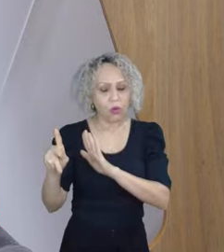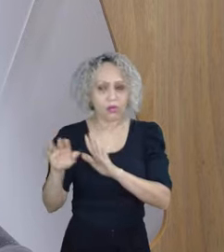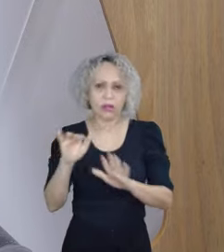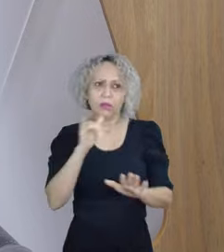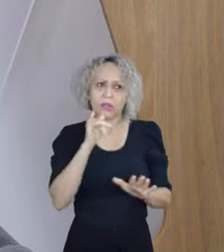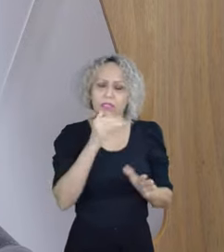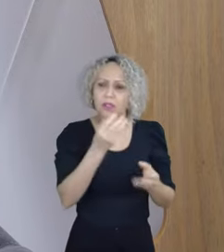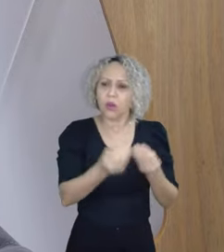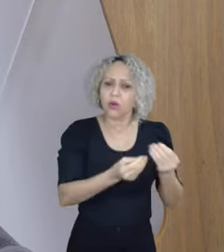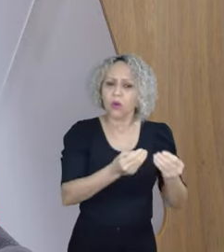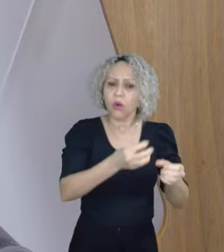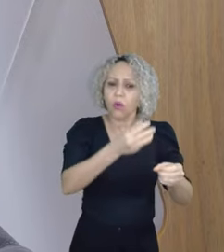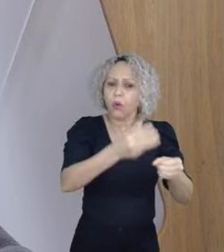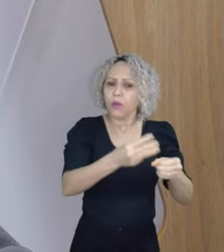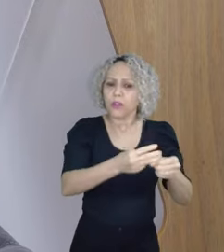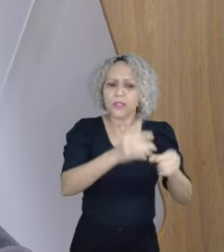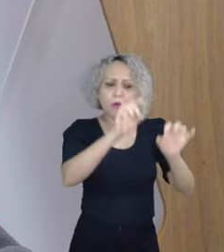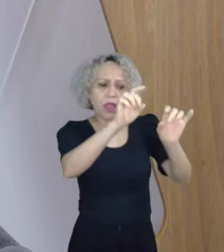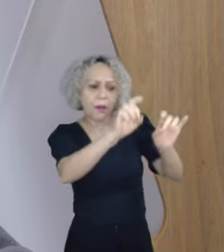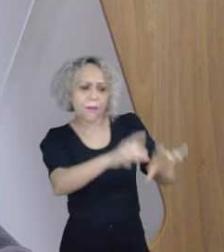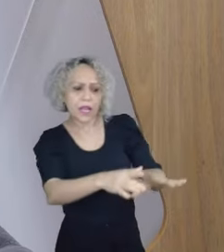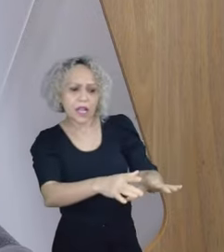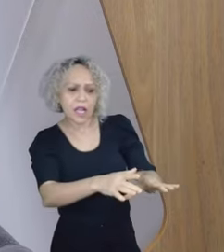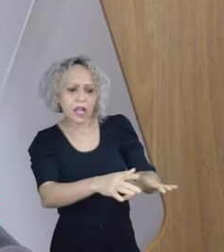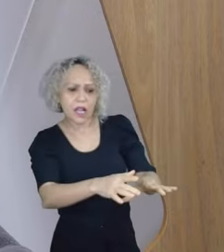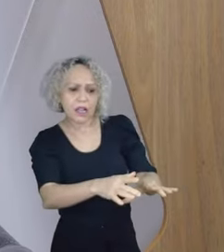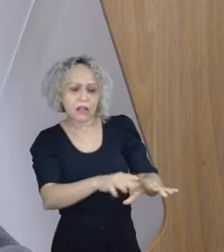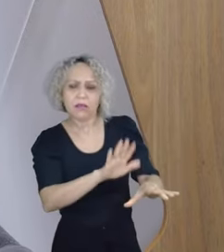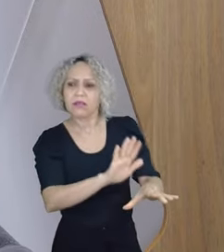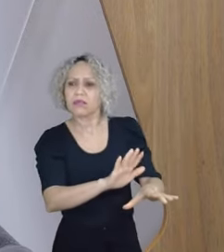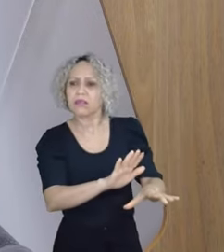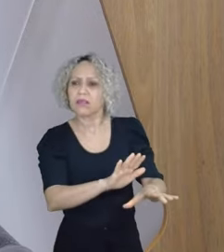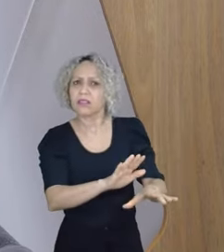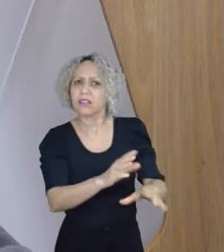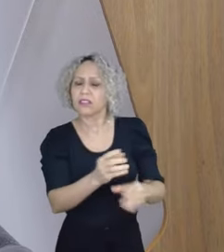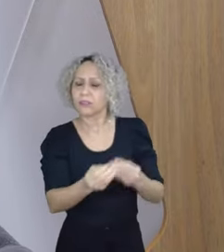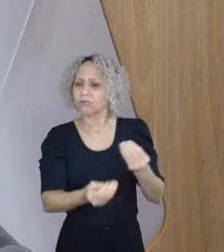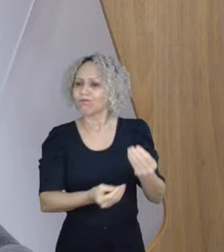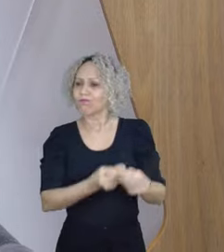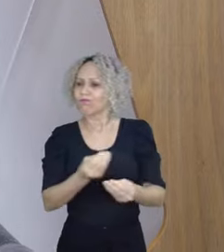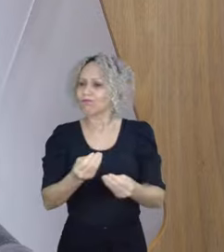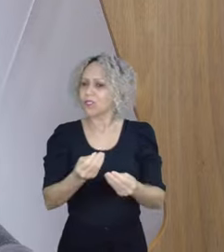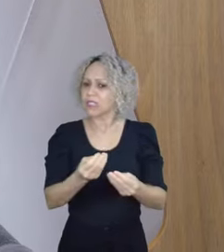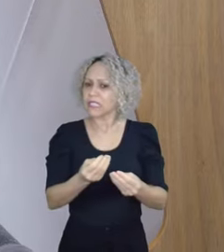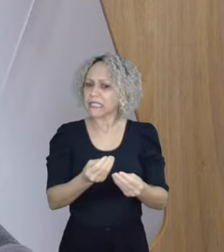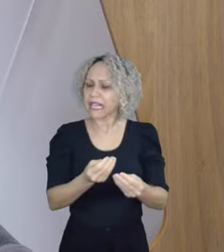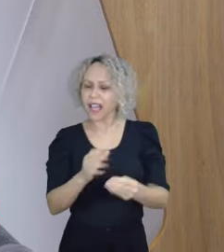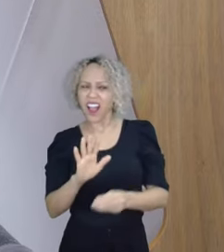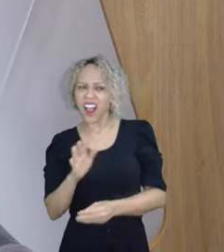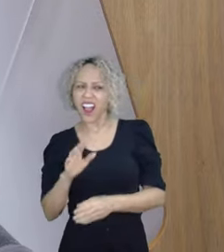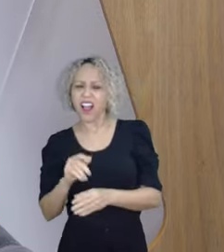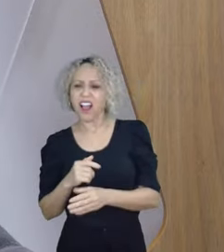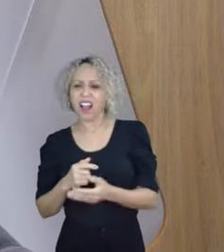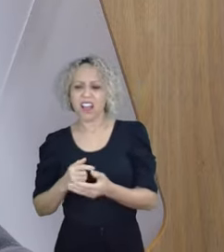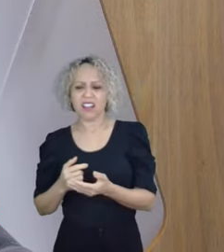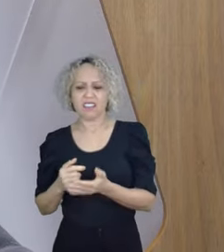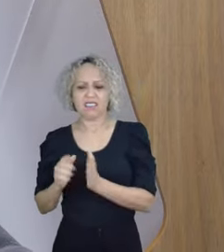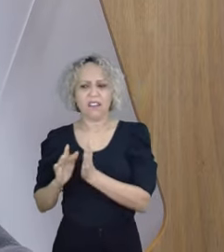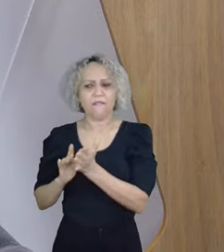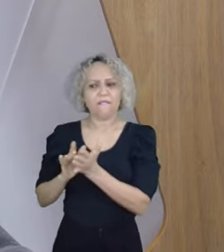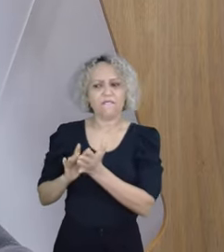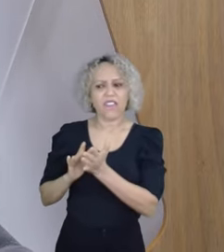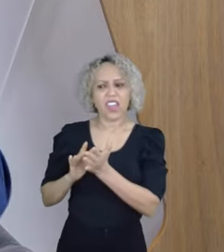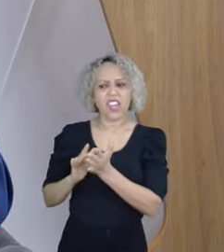ou do município que a pessoa está abandonando, né? E cria uma situação falsa, né, de domicílio num outro local, muitas